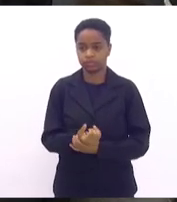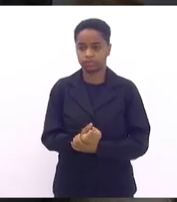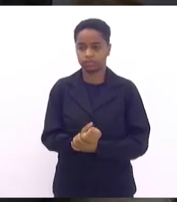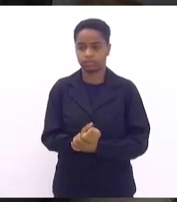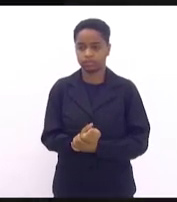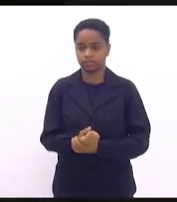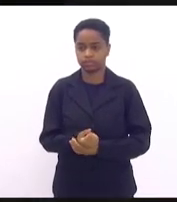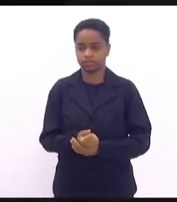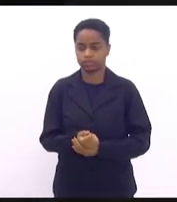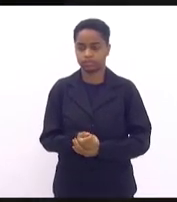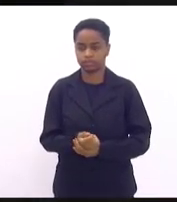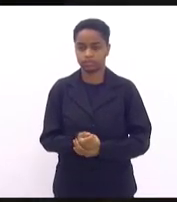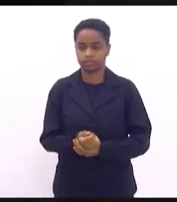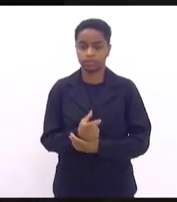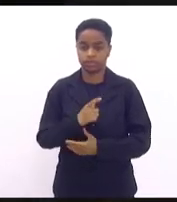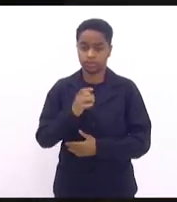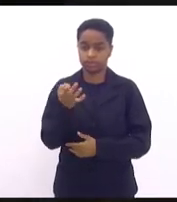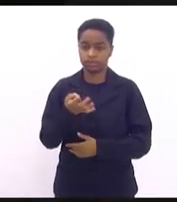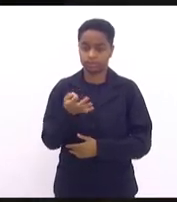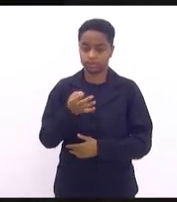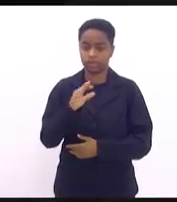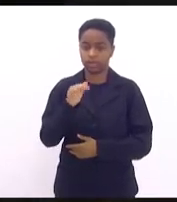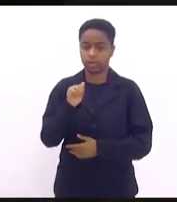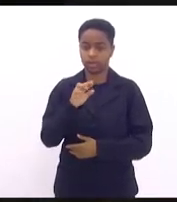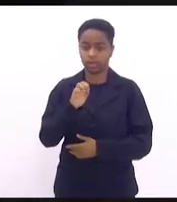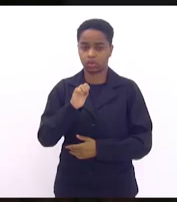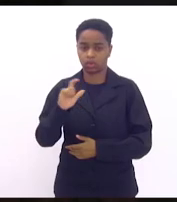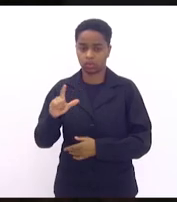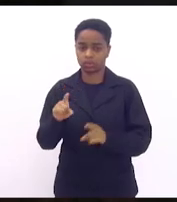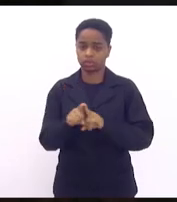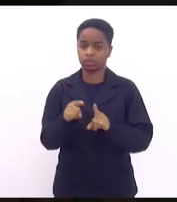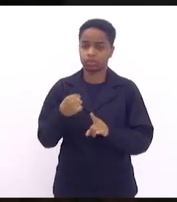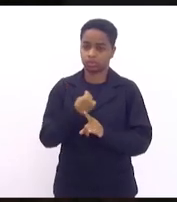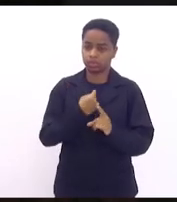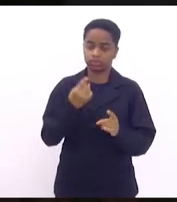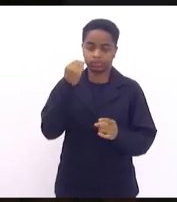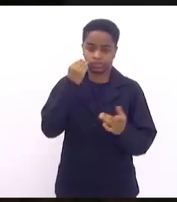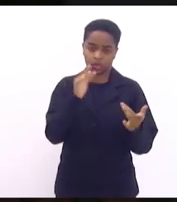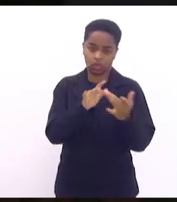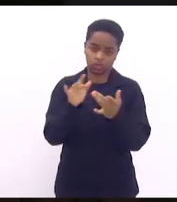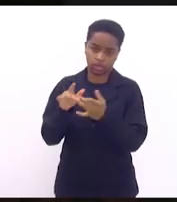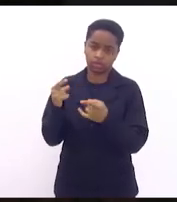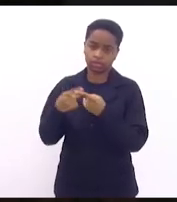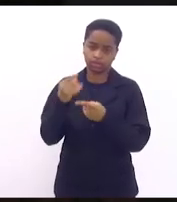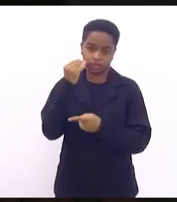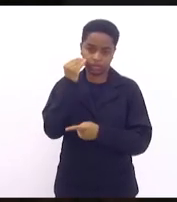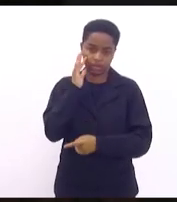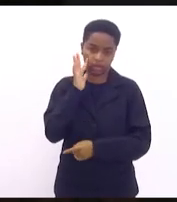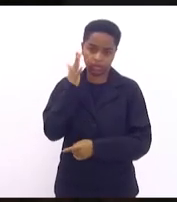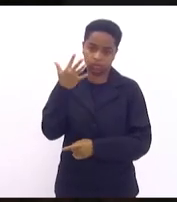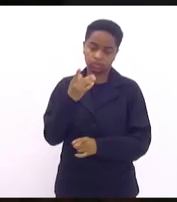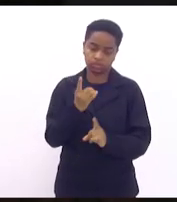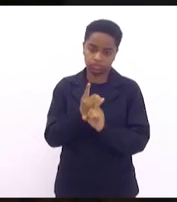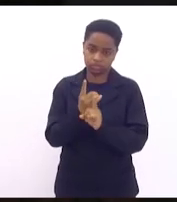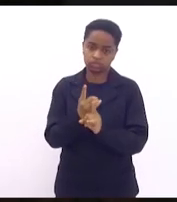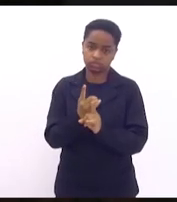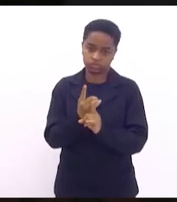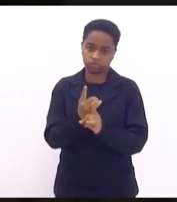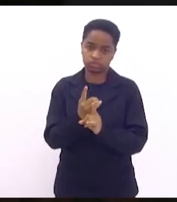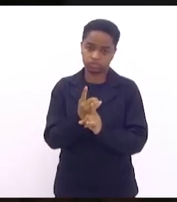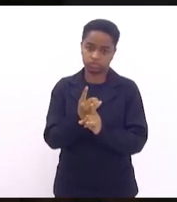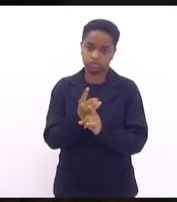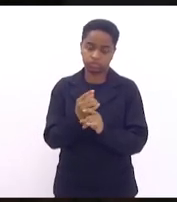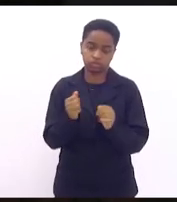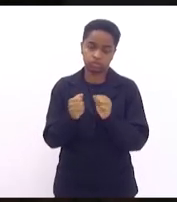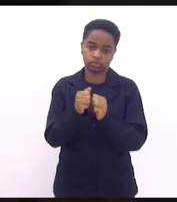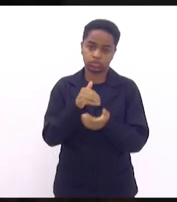Certamente, Carol, a gente também vai entrar em contato, deputado, ela vai buscar uma solução para essa questão junto à